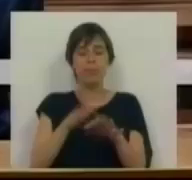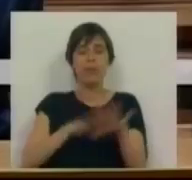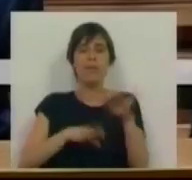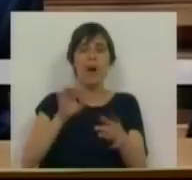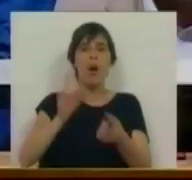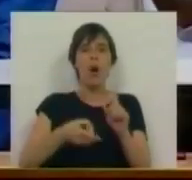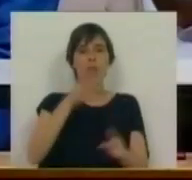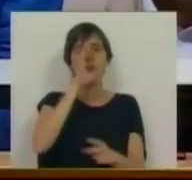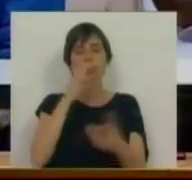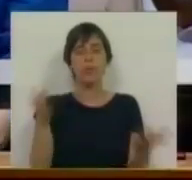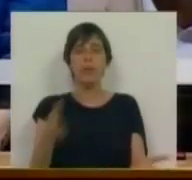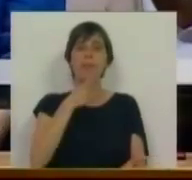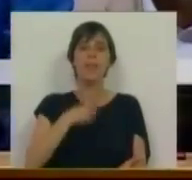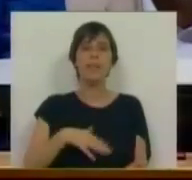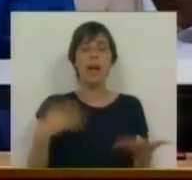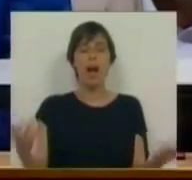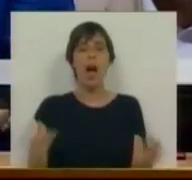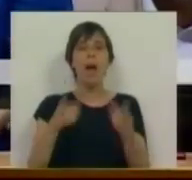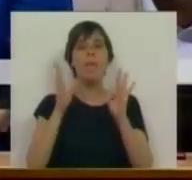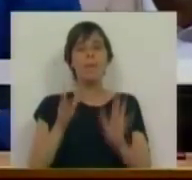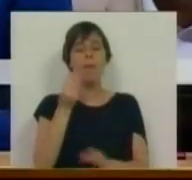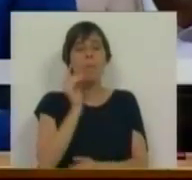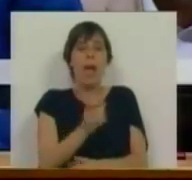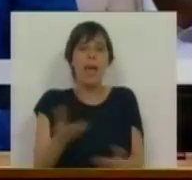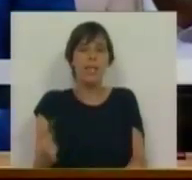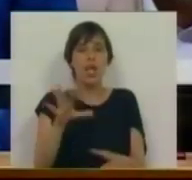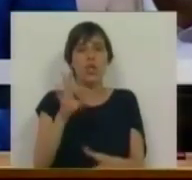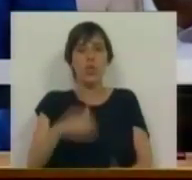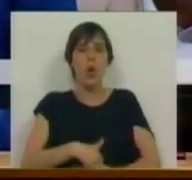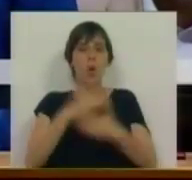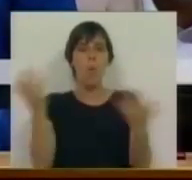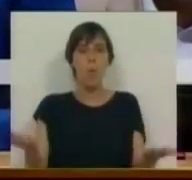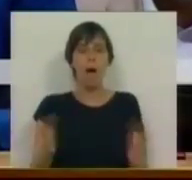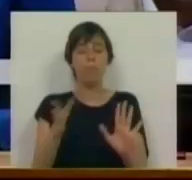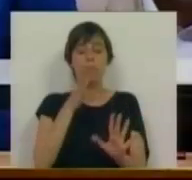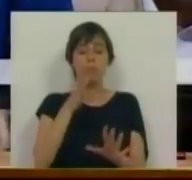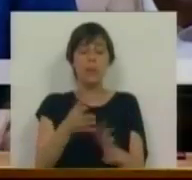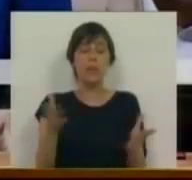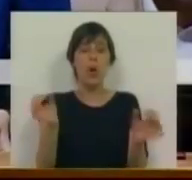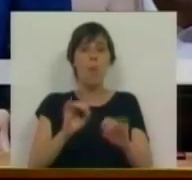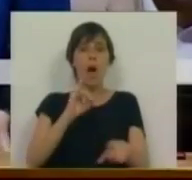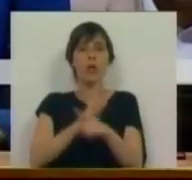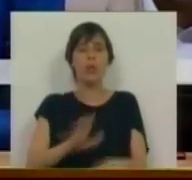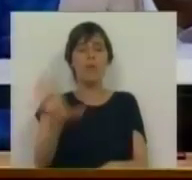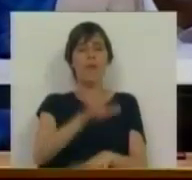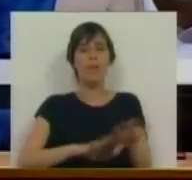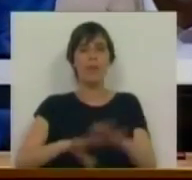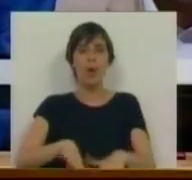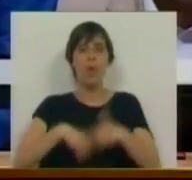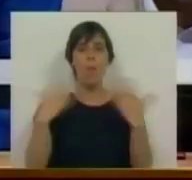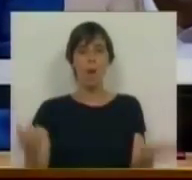atuação do Governo, dizendo-nos sempre que isto tem de ser assim, que não há escolhas. Dizia até não há outra forma de o